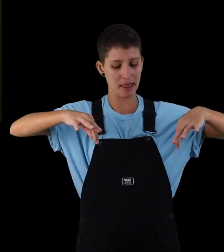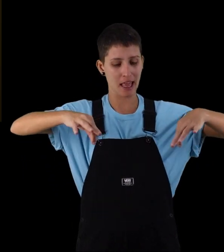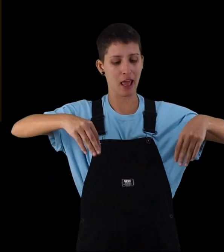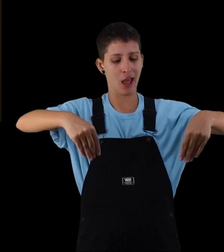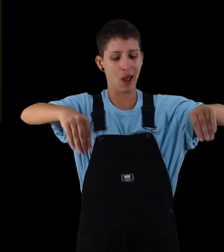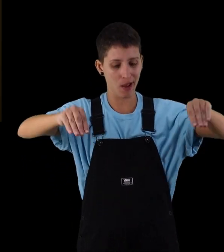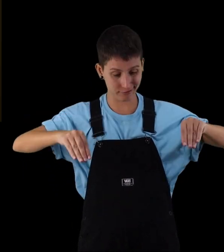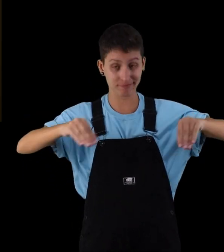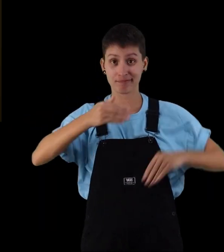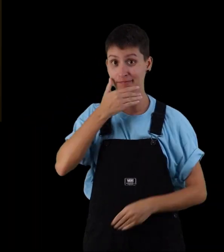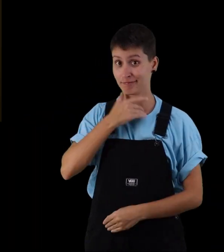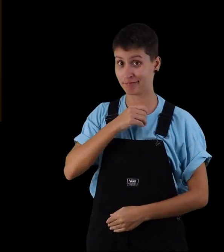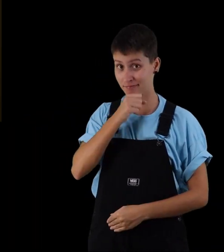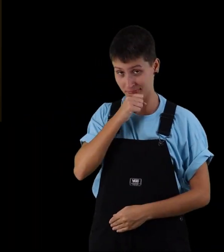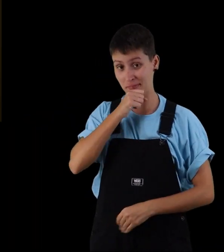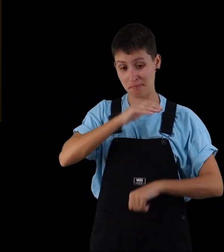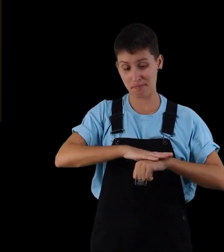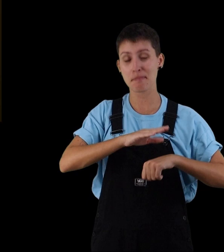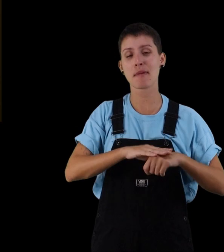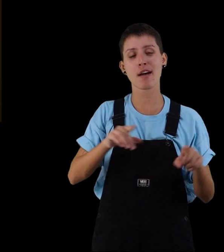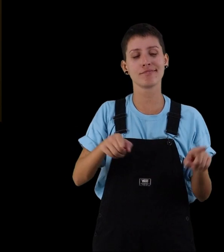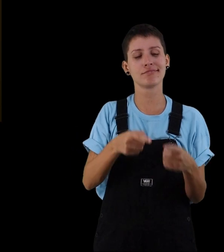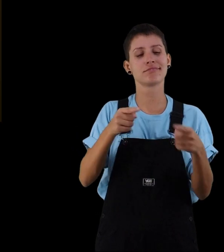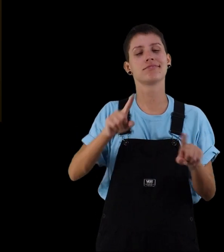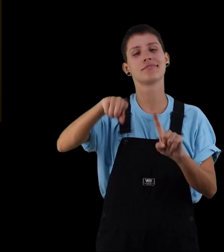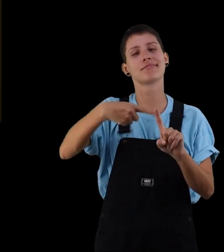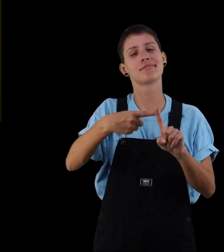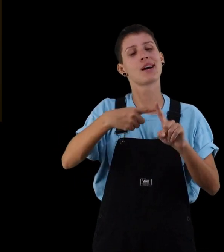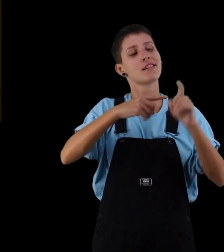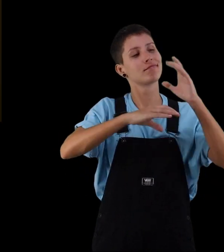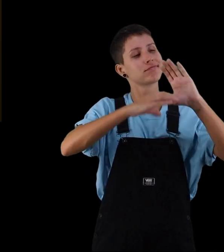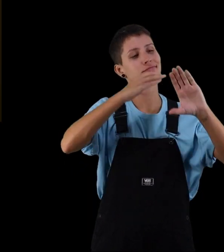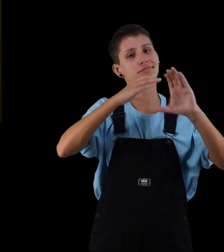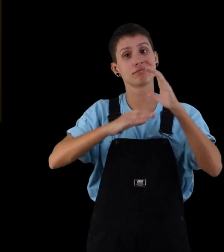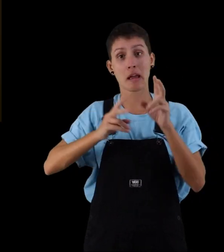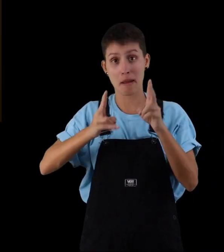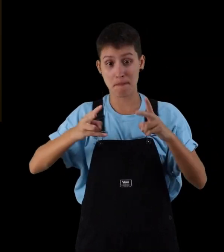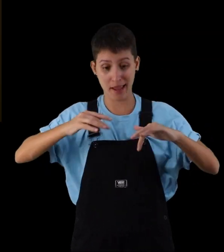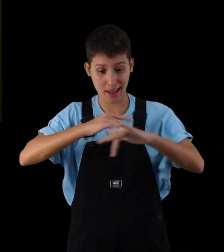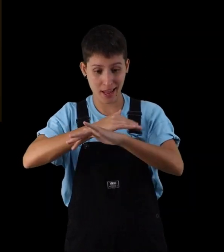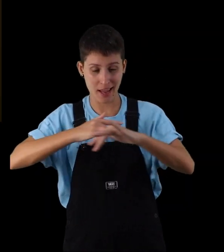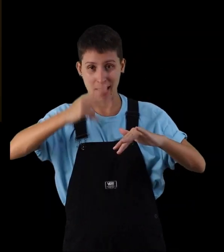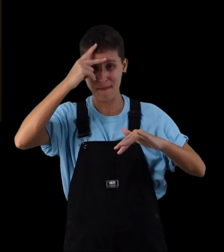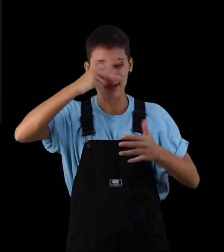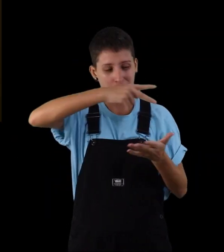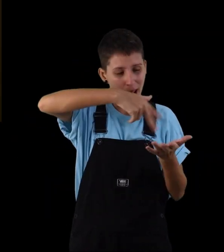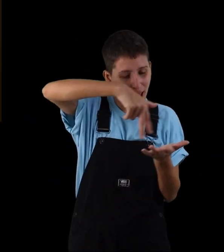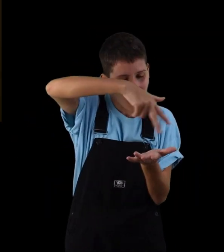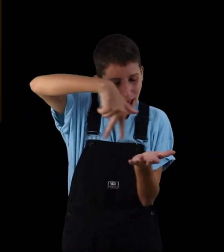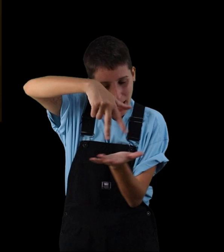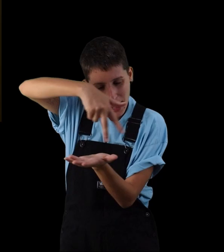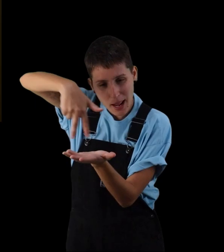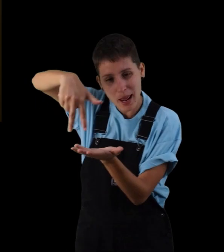pai compunha e tocava. Na pequena cidade, grupos de instrumentos e gente dançante faziam